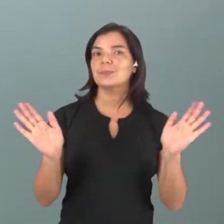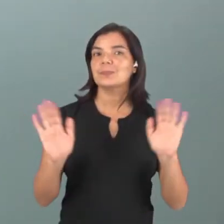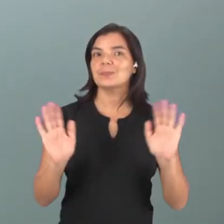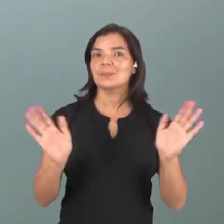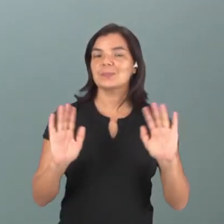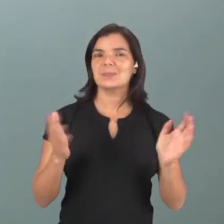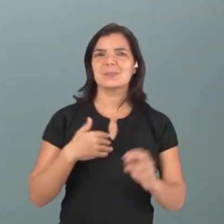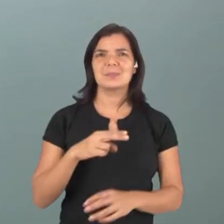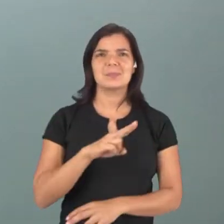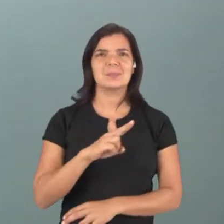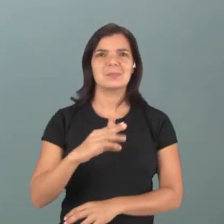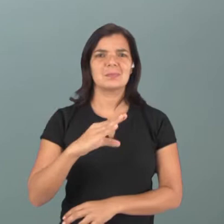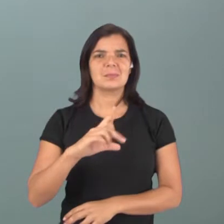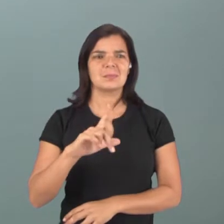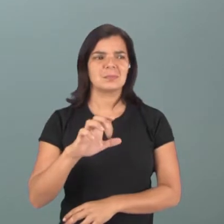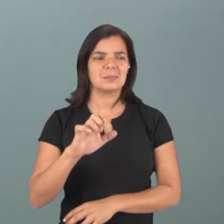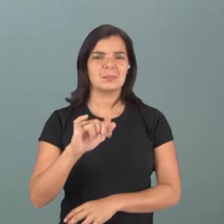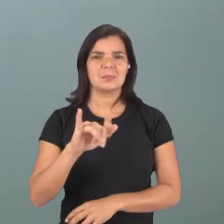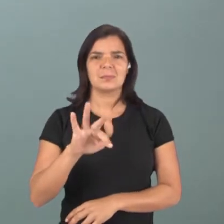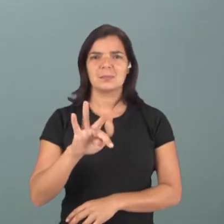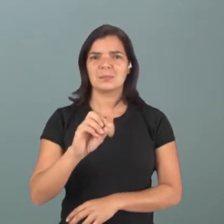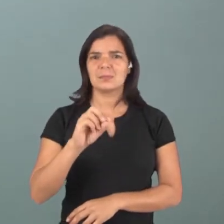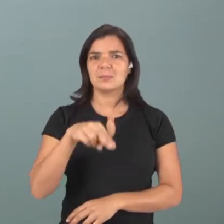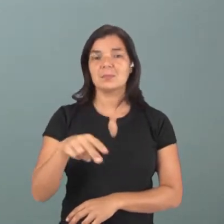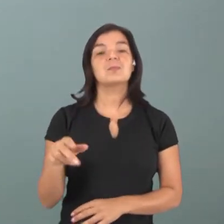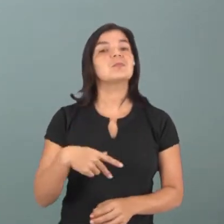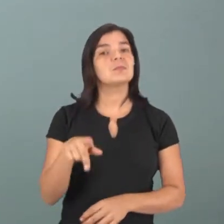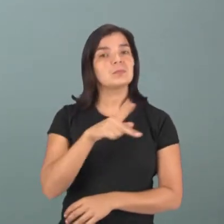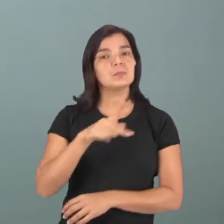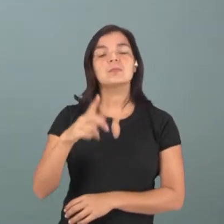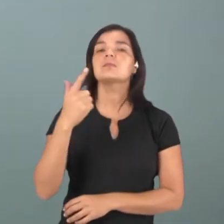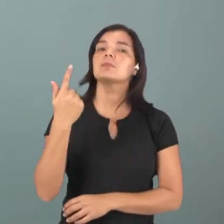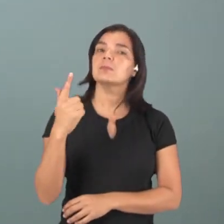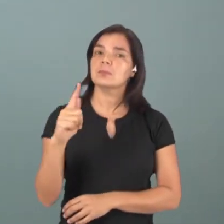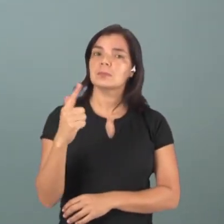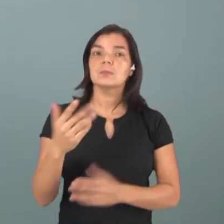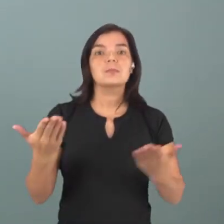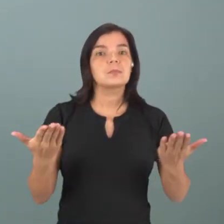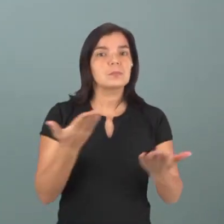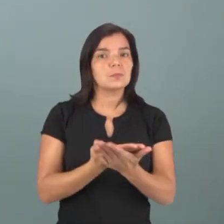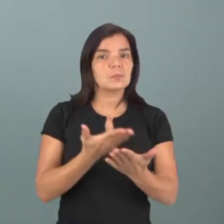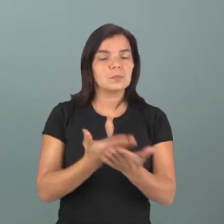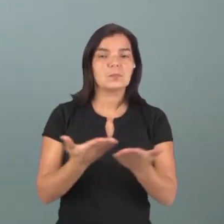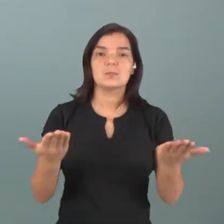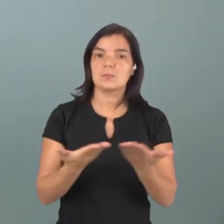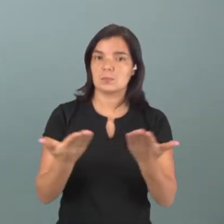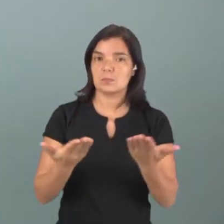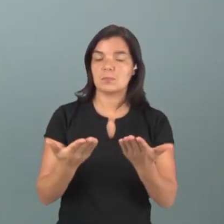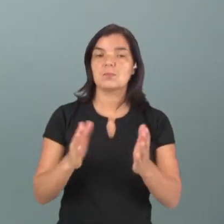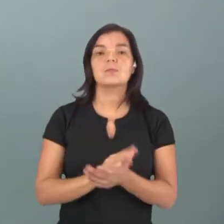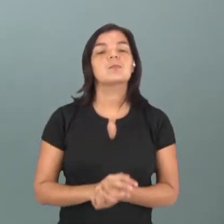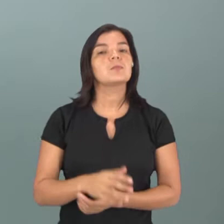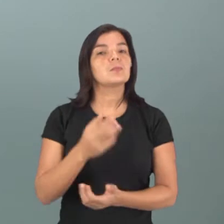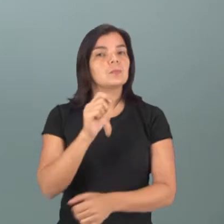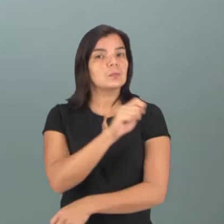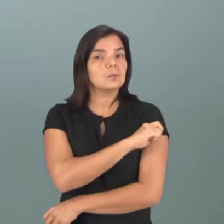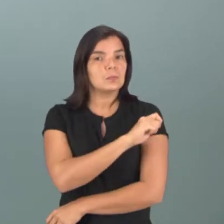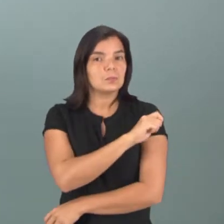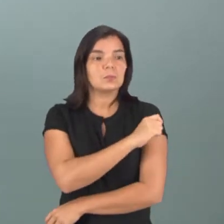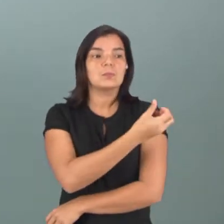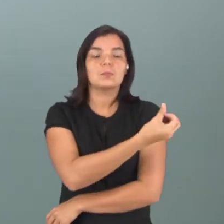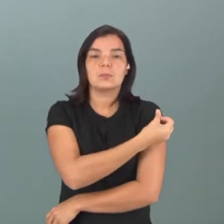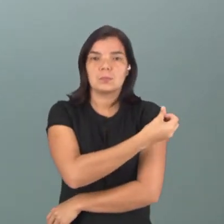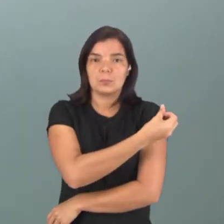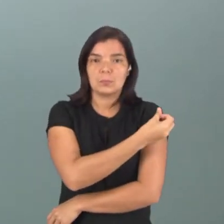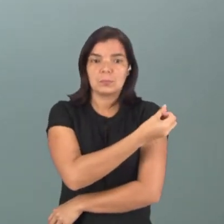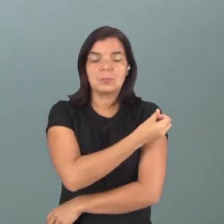Olá, meu nome é Cleilton Amaral, professor de Geografia. O estudo de hoje é voltado para alunos do 6º ano